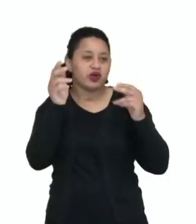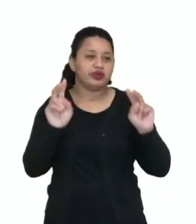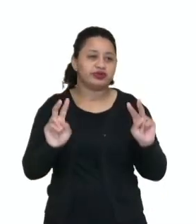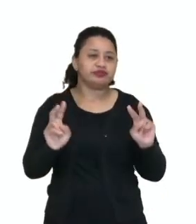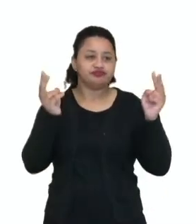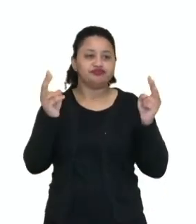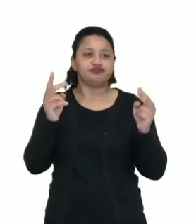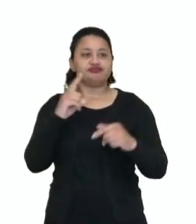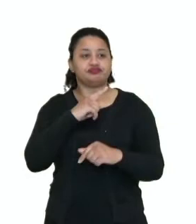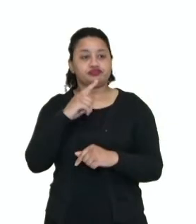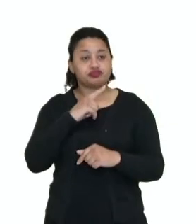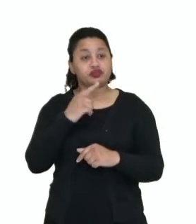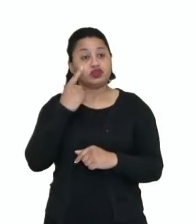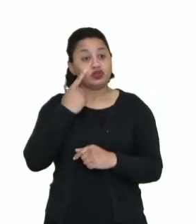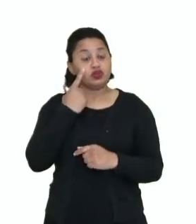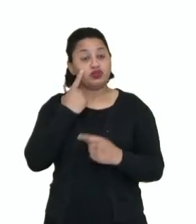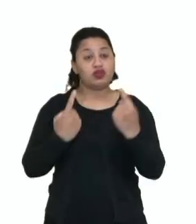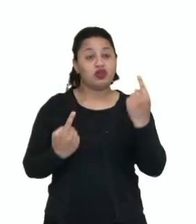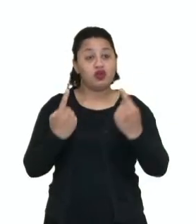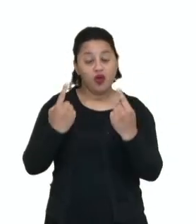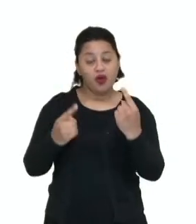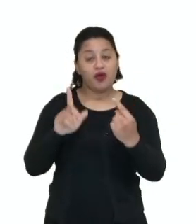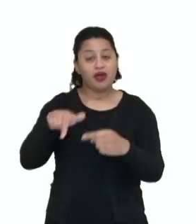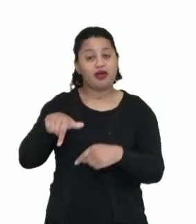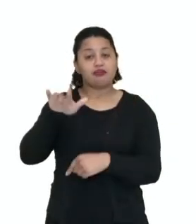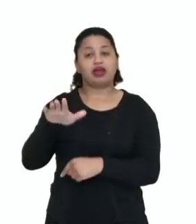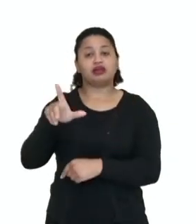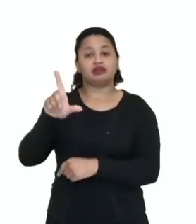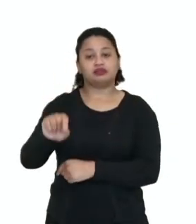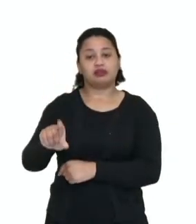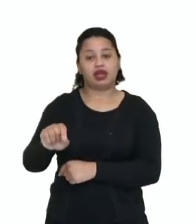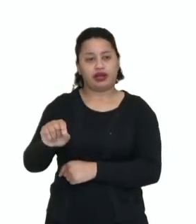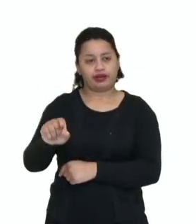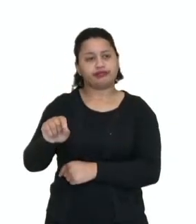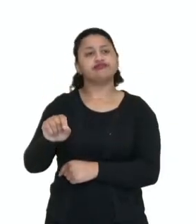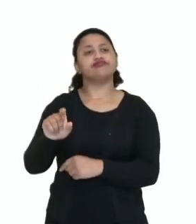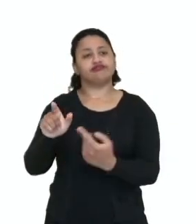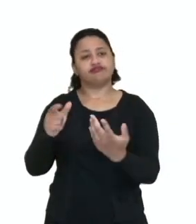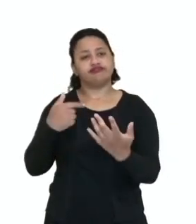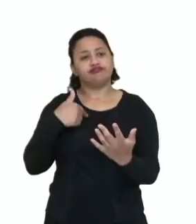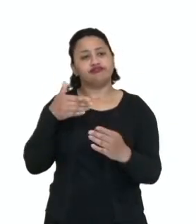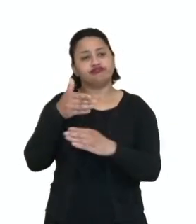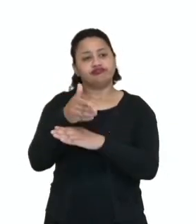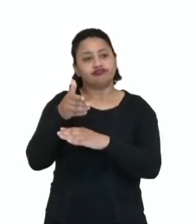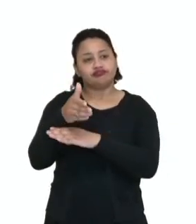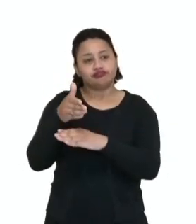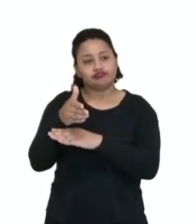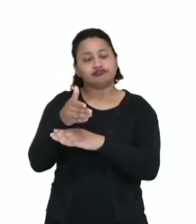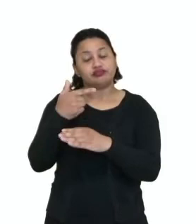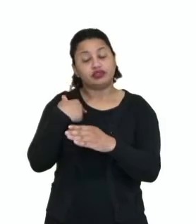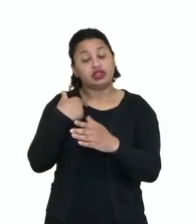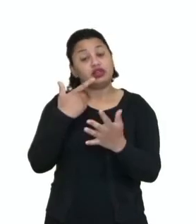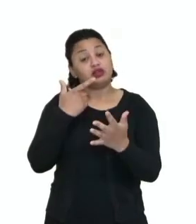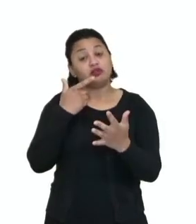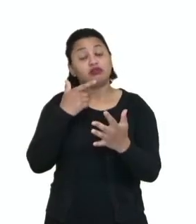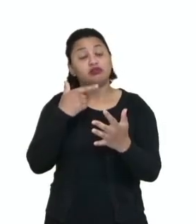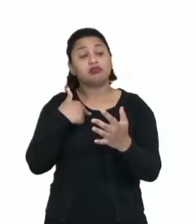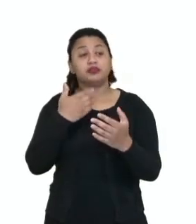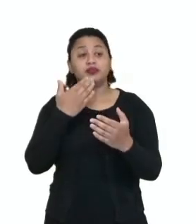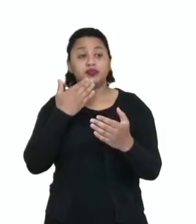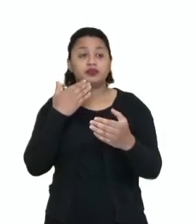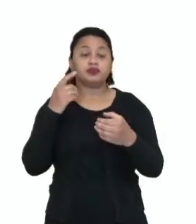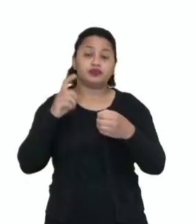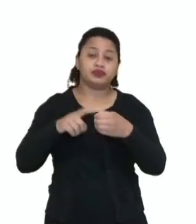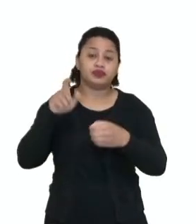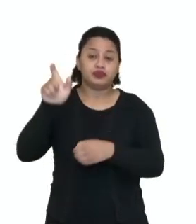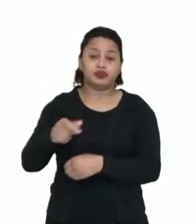e encontrar o plano que melhor, que seja mais viável aí para o João,